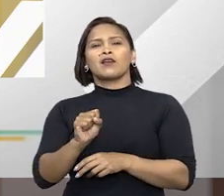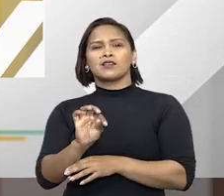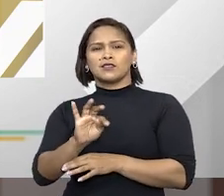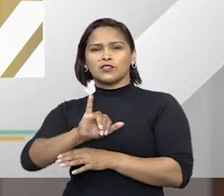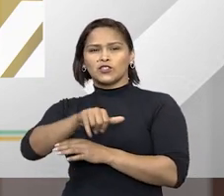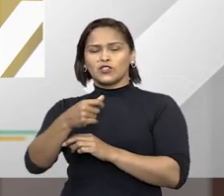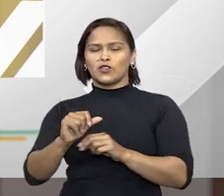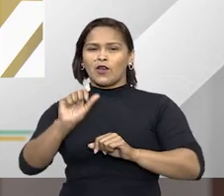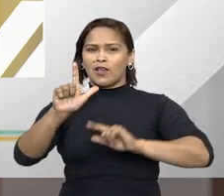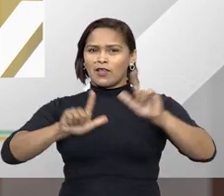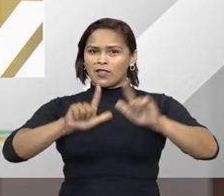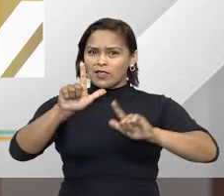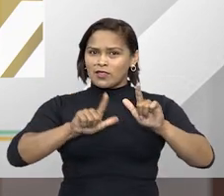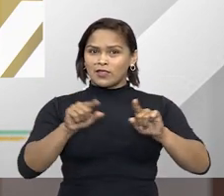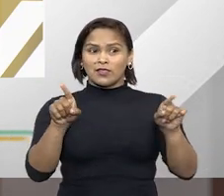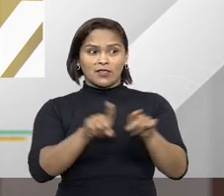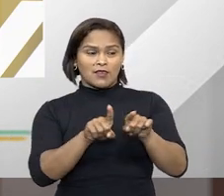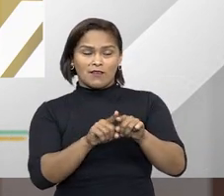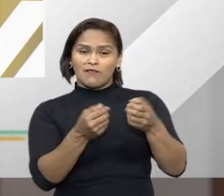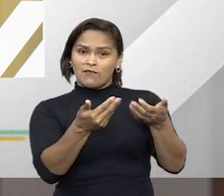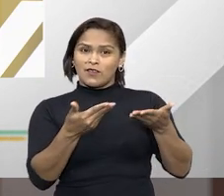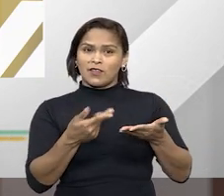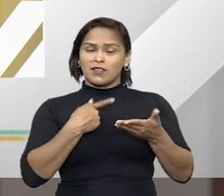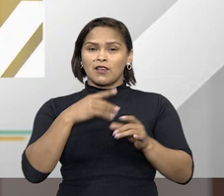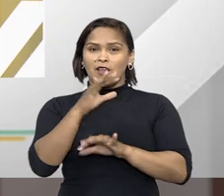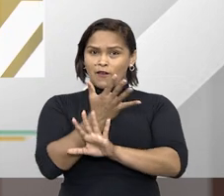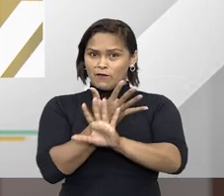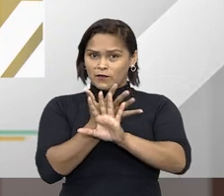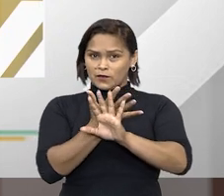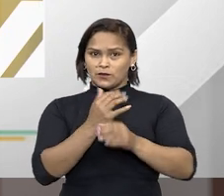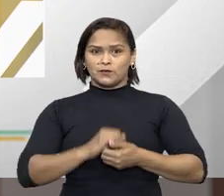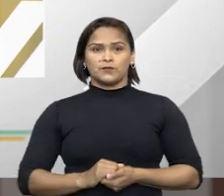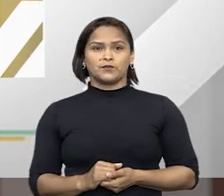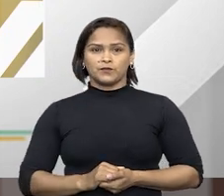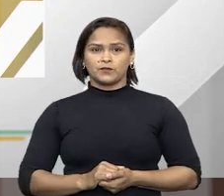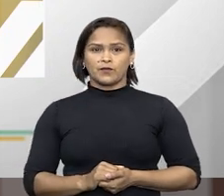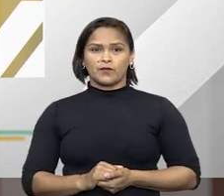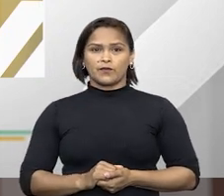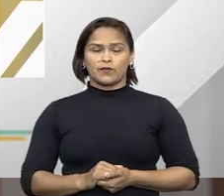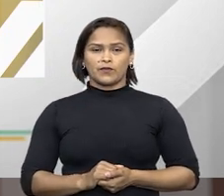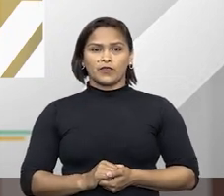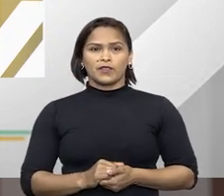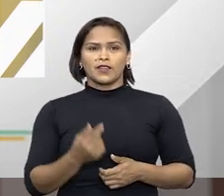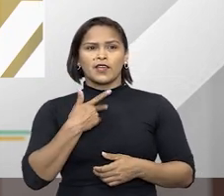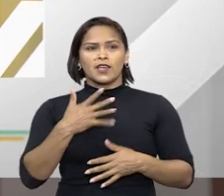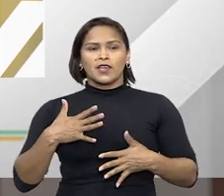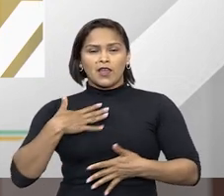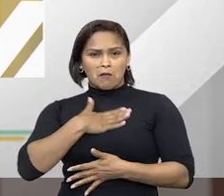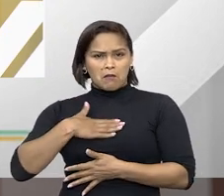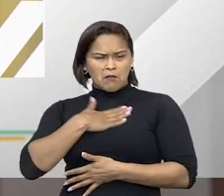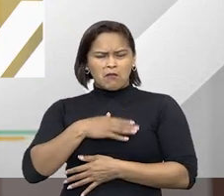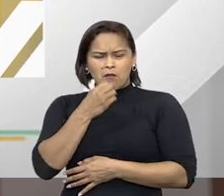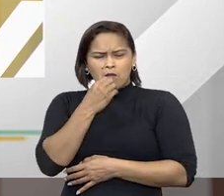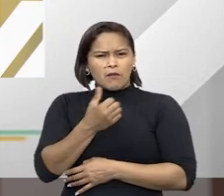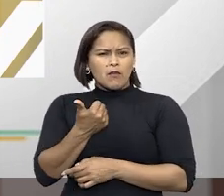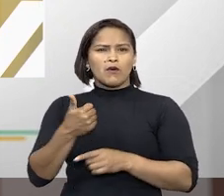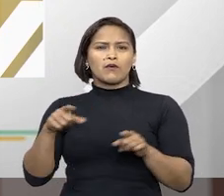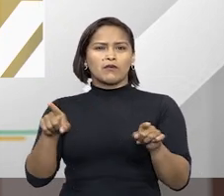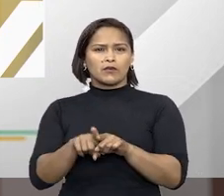STJ, e ainda que virtualmente, né? E uma satisfação ainda